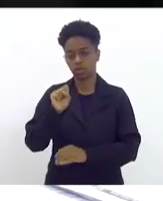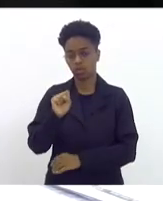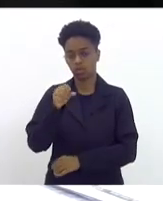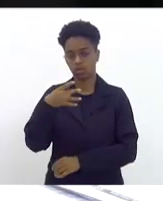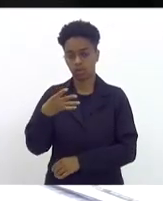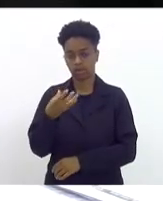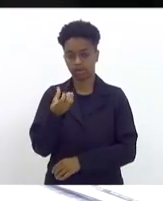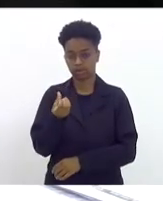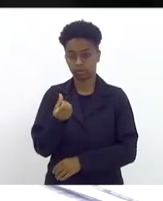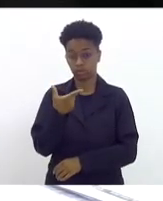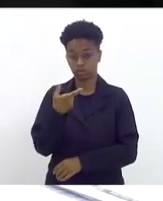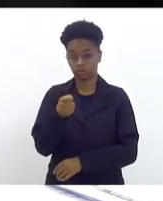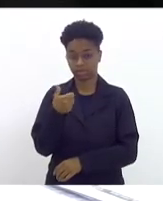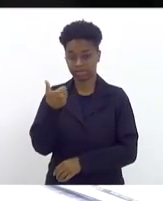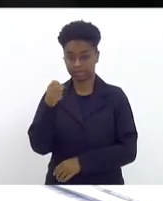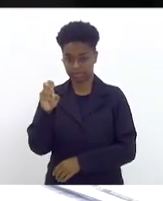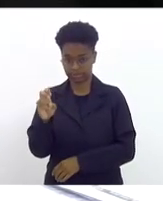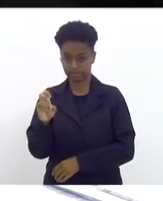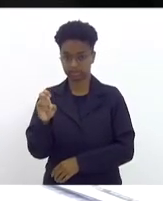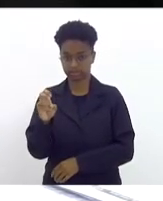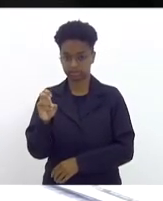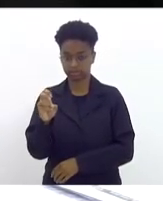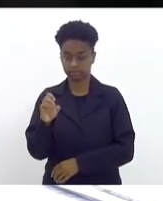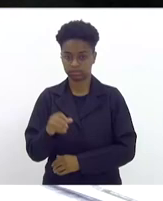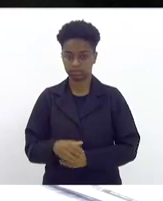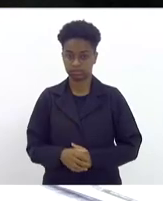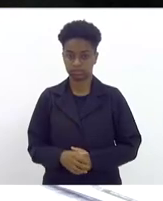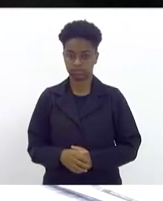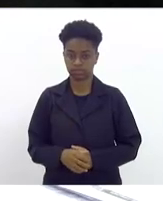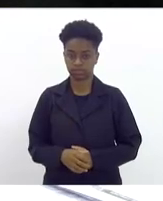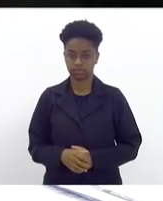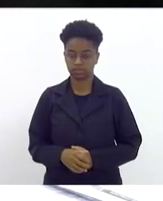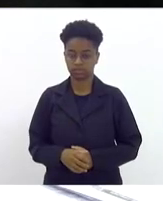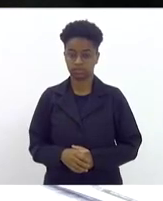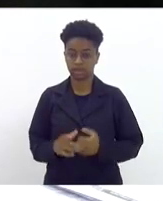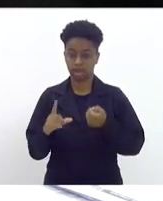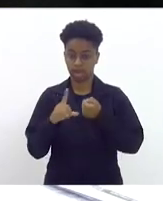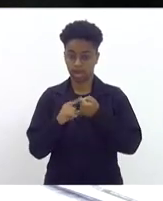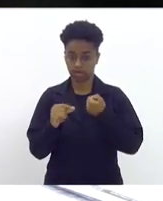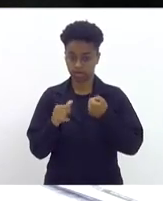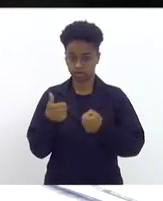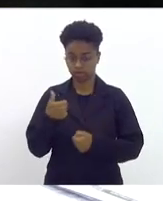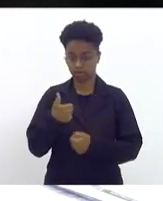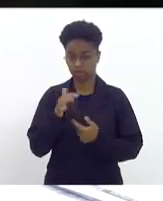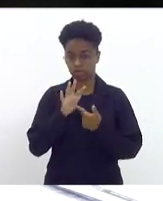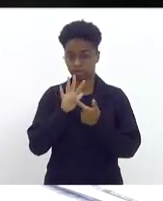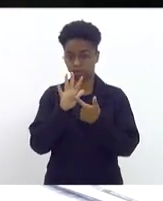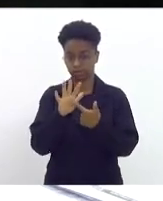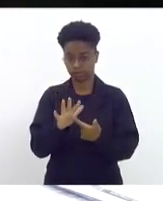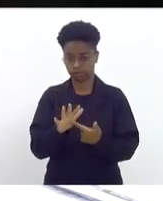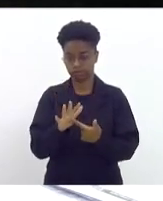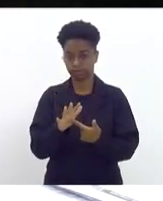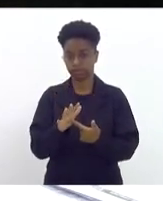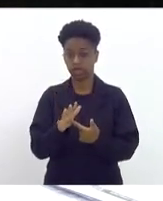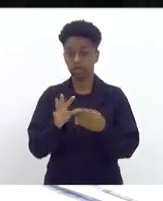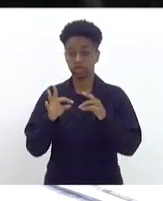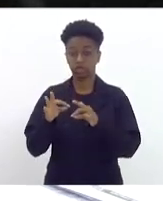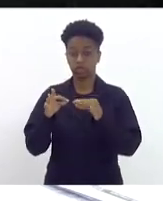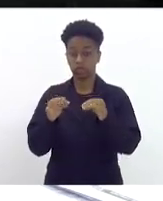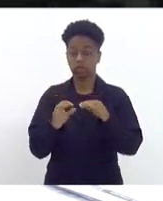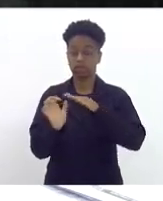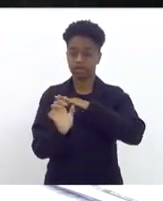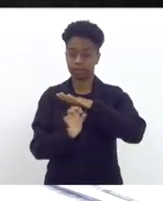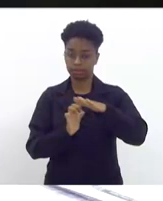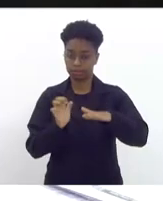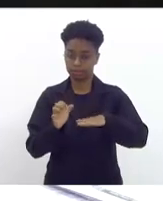de 2015 que no artigo primeiro diz o seguinte ficam as empresas transporte